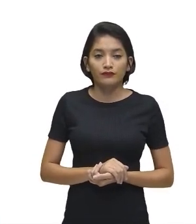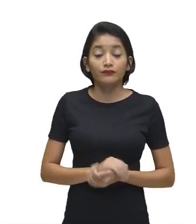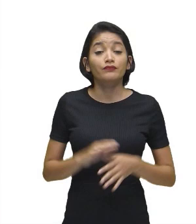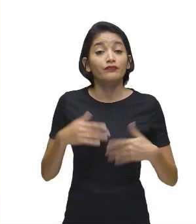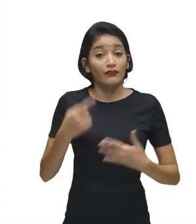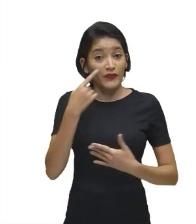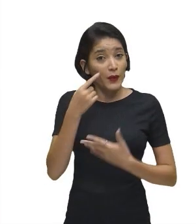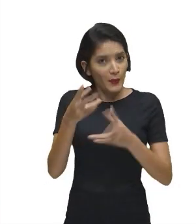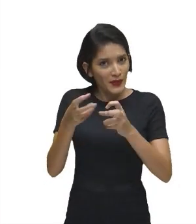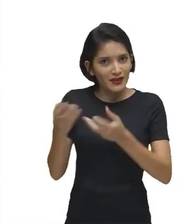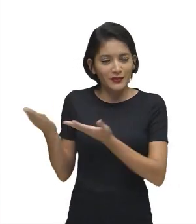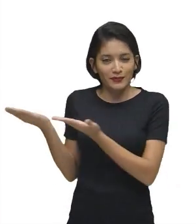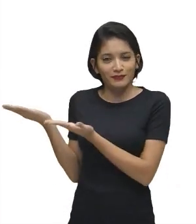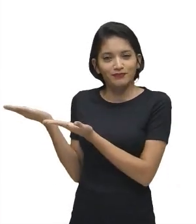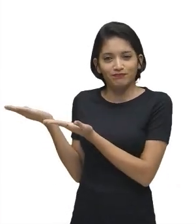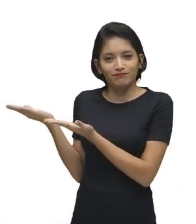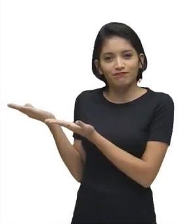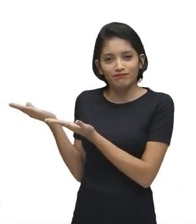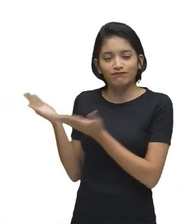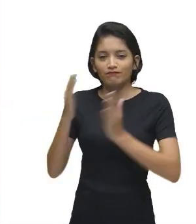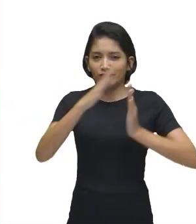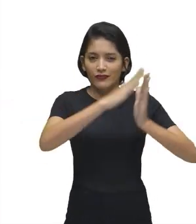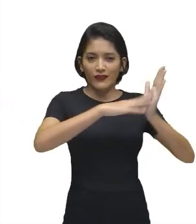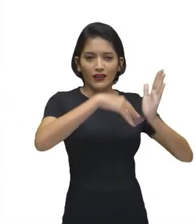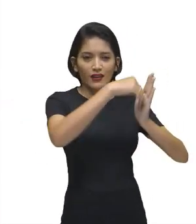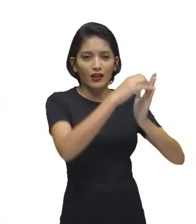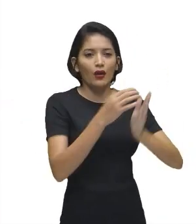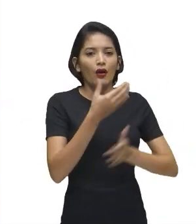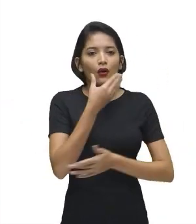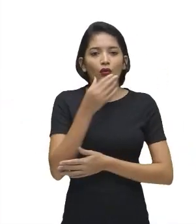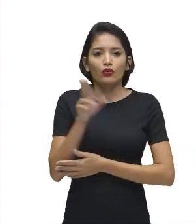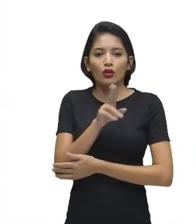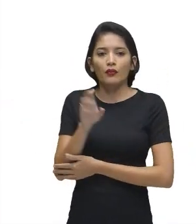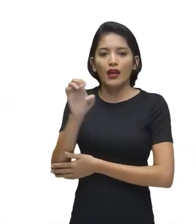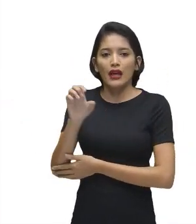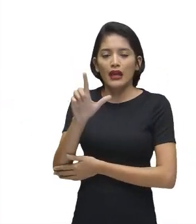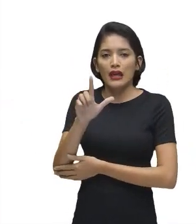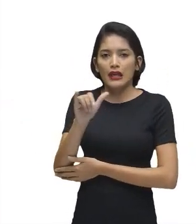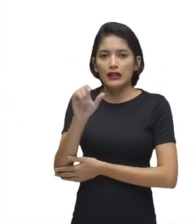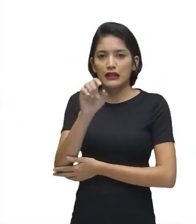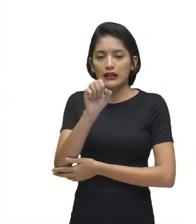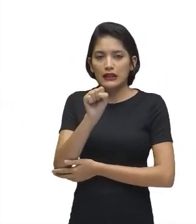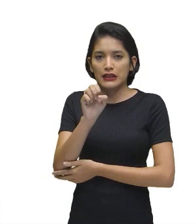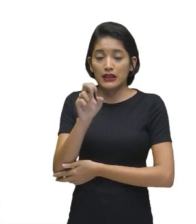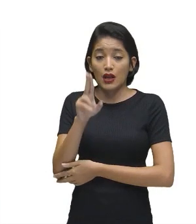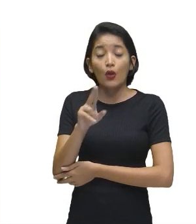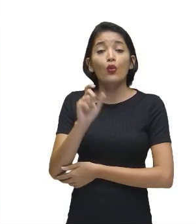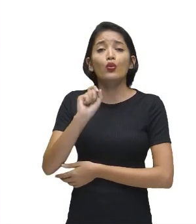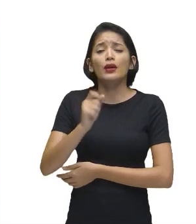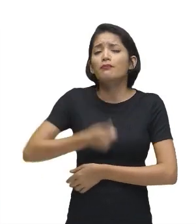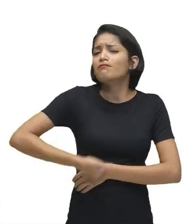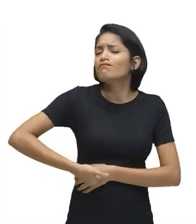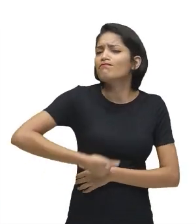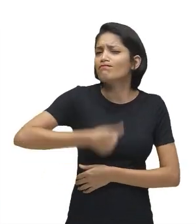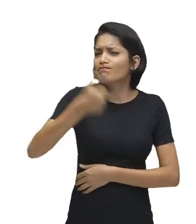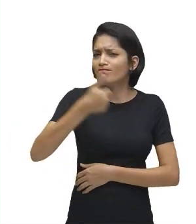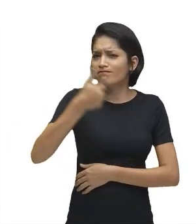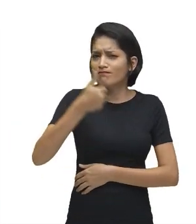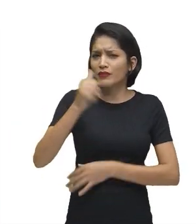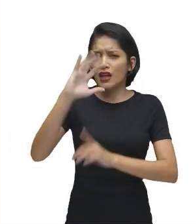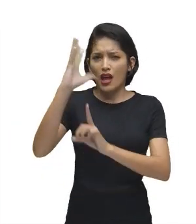Aí vocês estão vendo as obras, né, de Eliseu Visconti, que foi considerado o primeiro